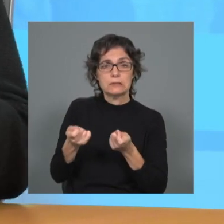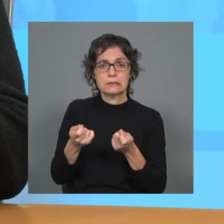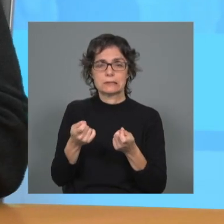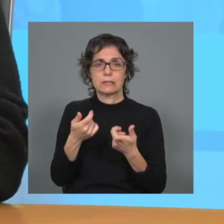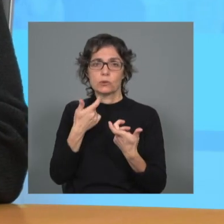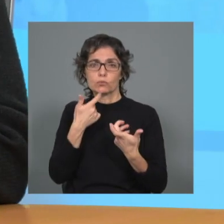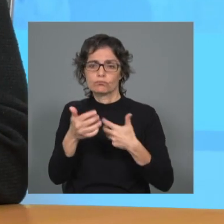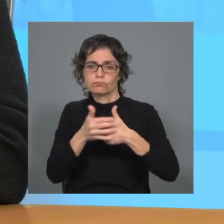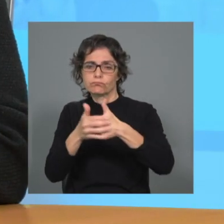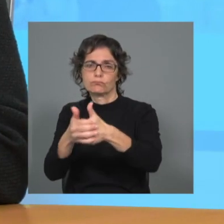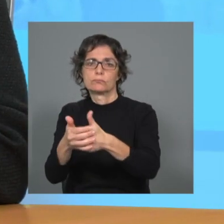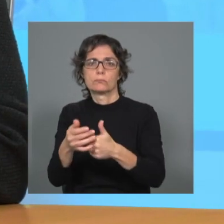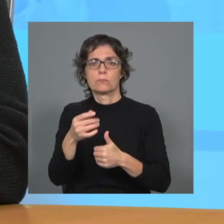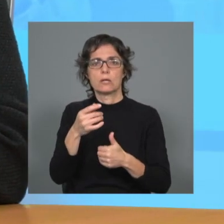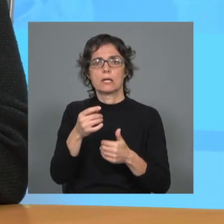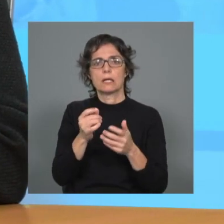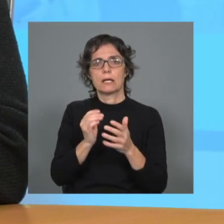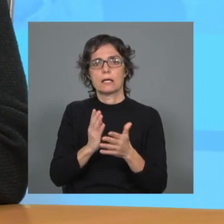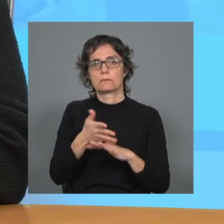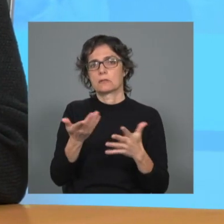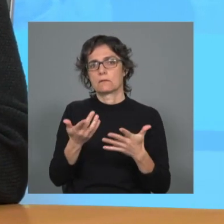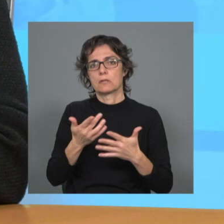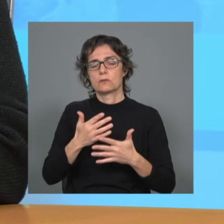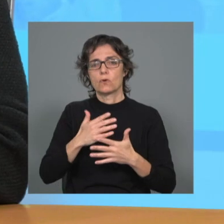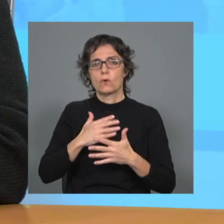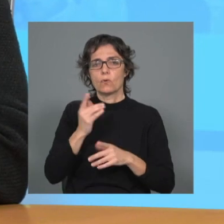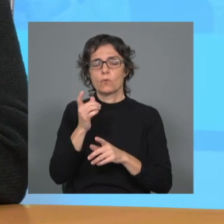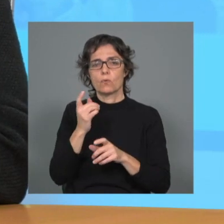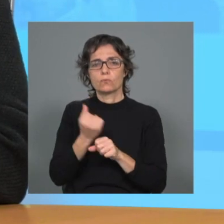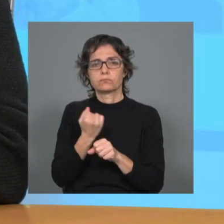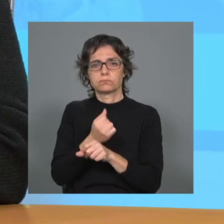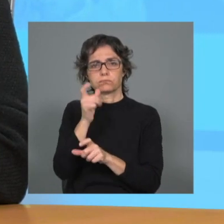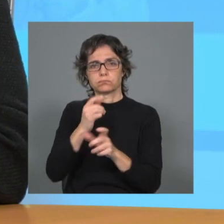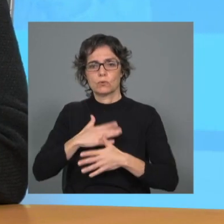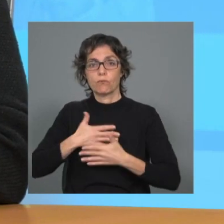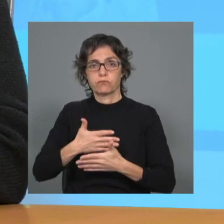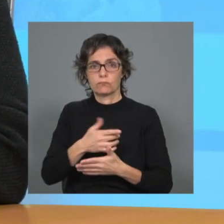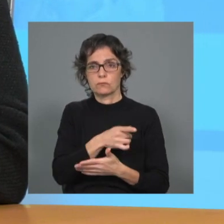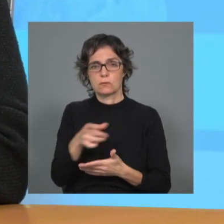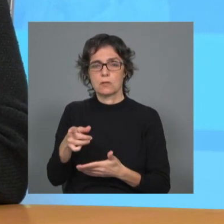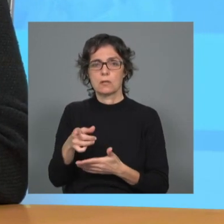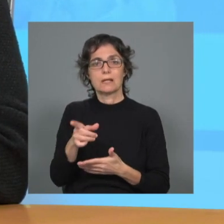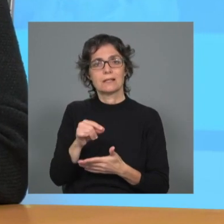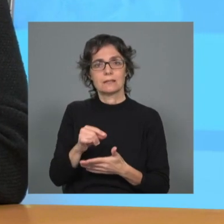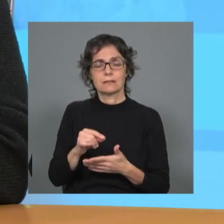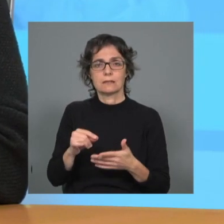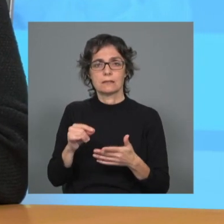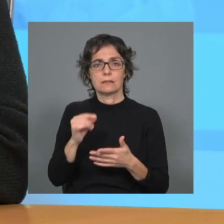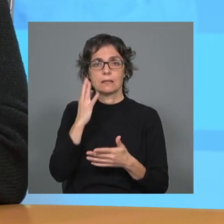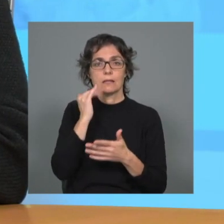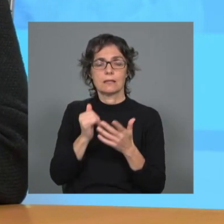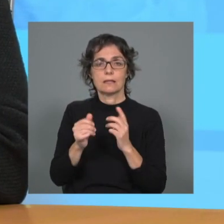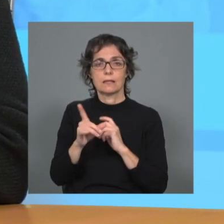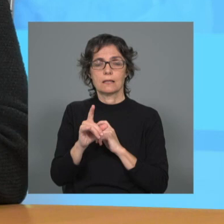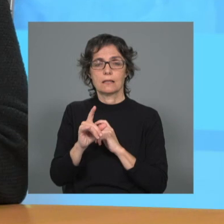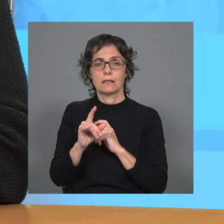ajudar a organizar este movimento, contribuir com os seus voluntários e tentar que haja uma ligação